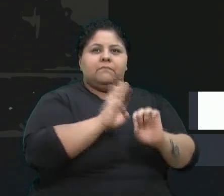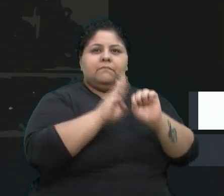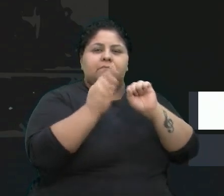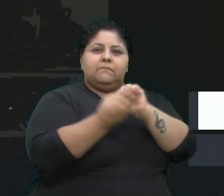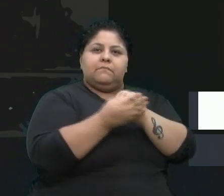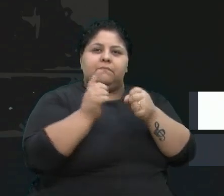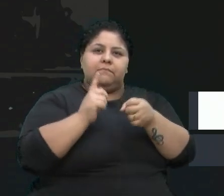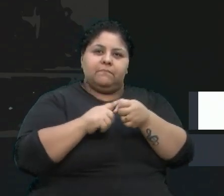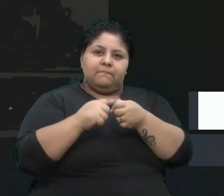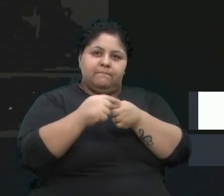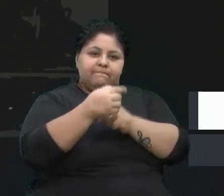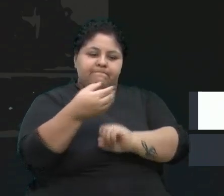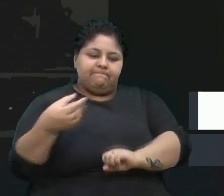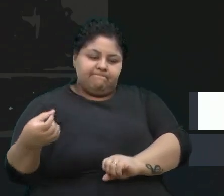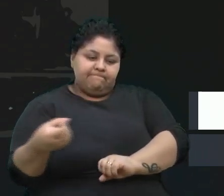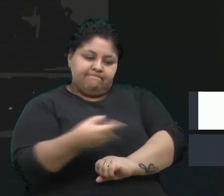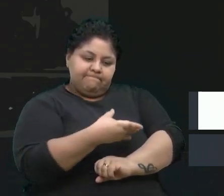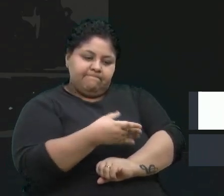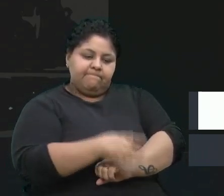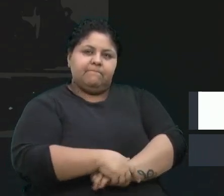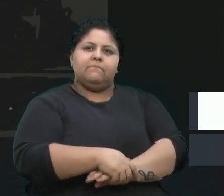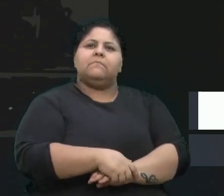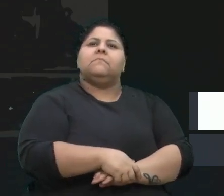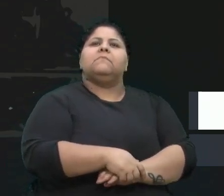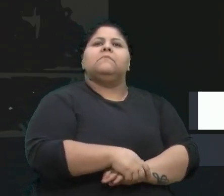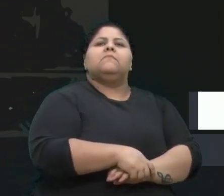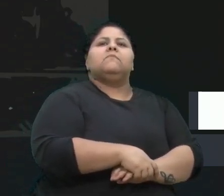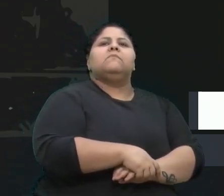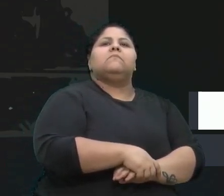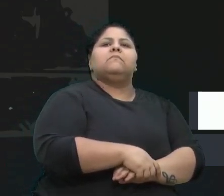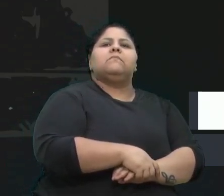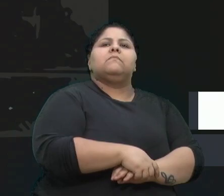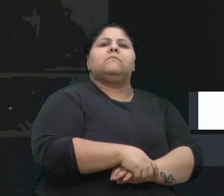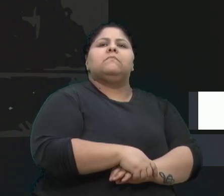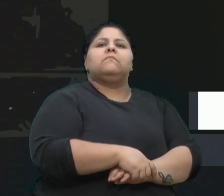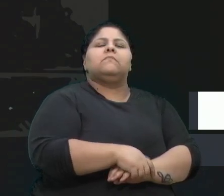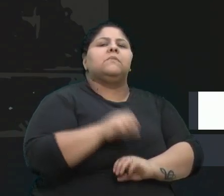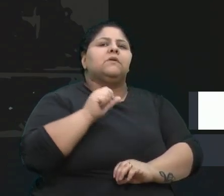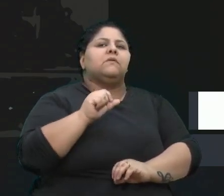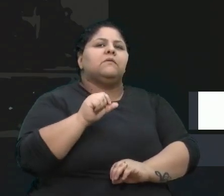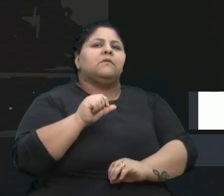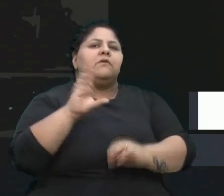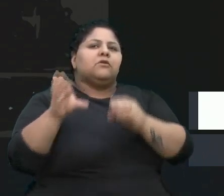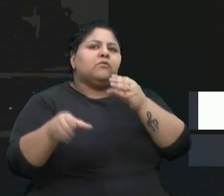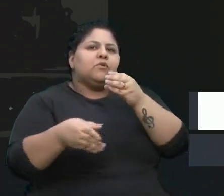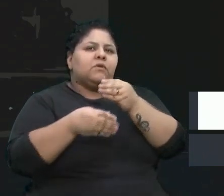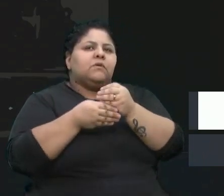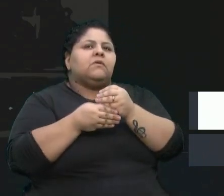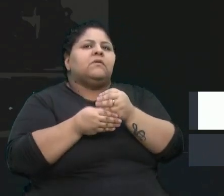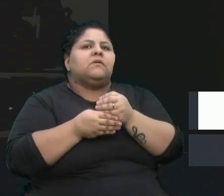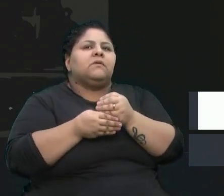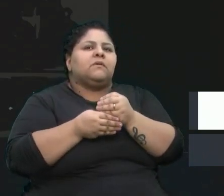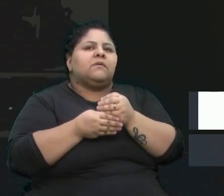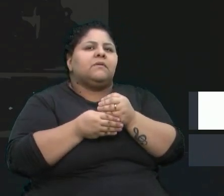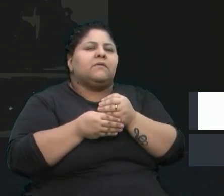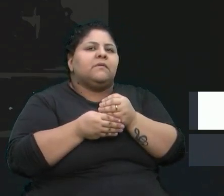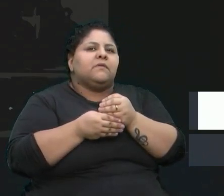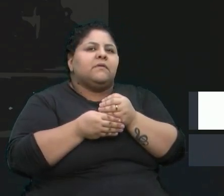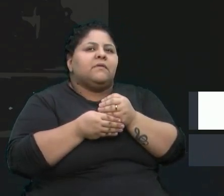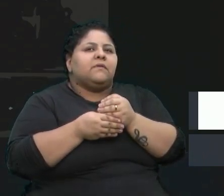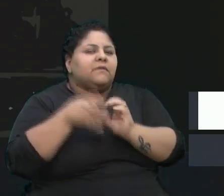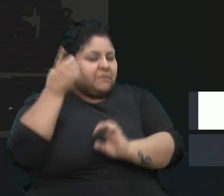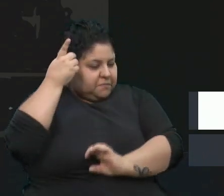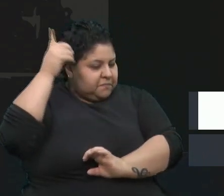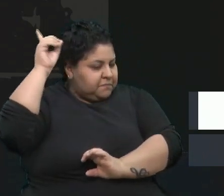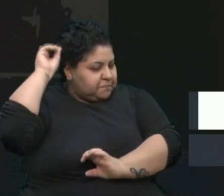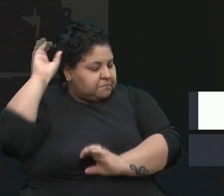Oi? Uma parte. É quem pediu? Lucas Dil. Pois não, vereador Lucas